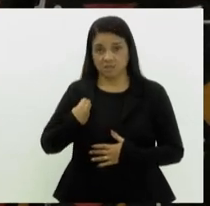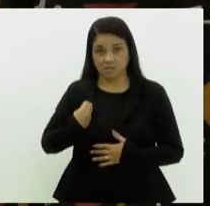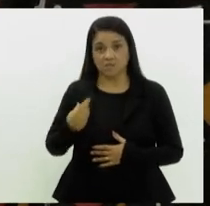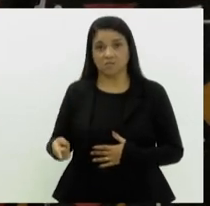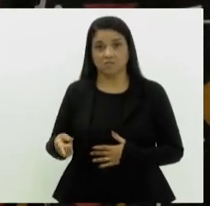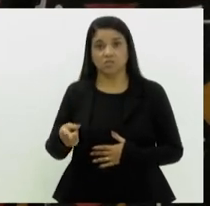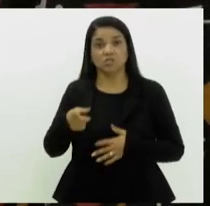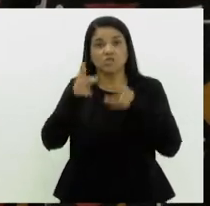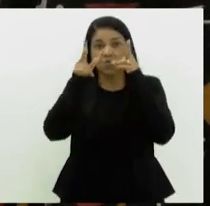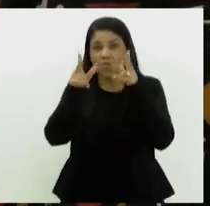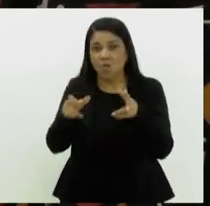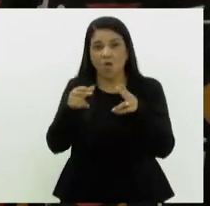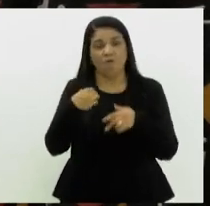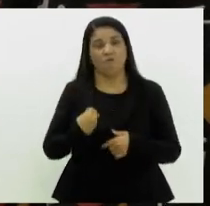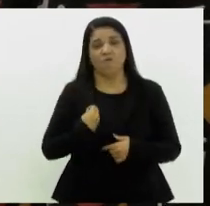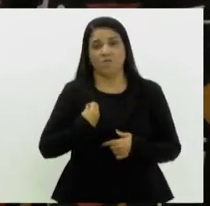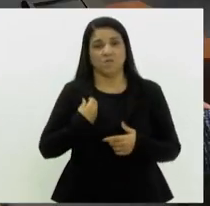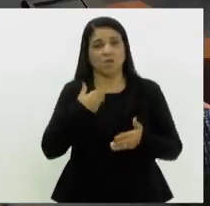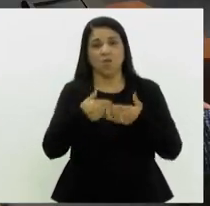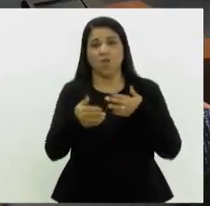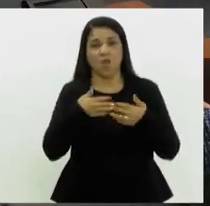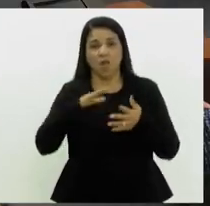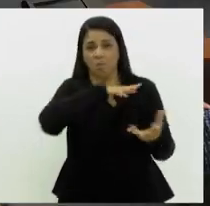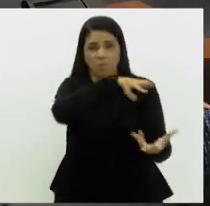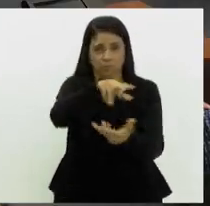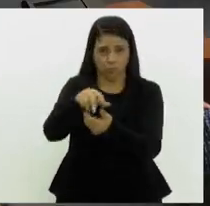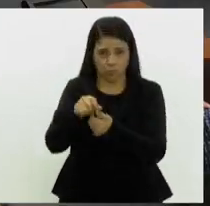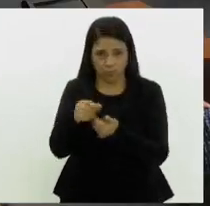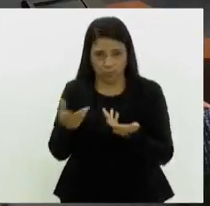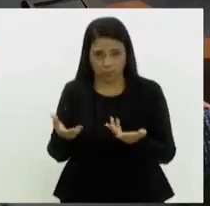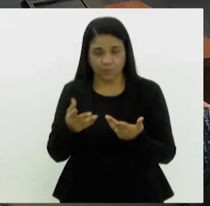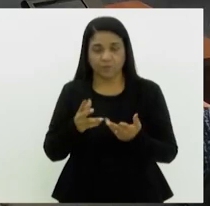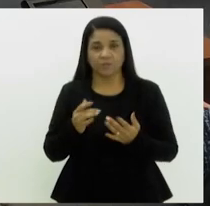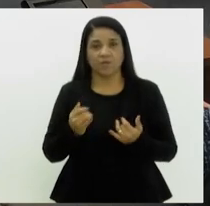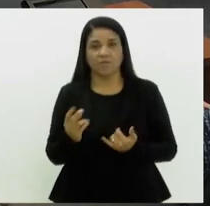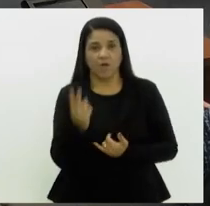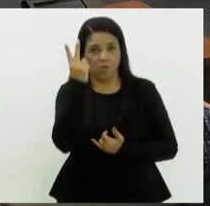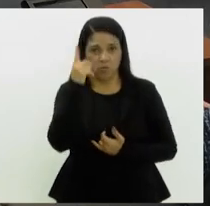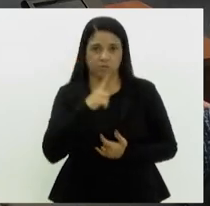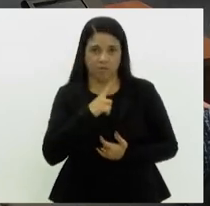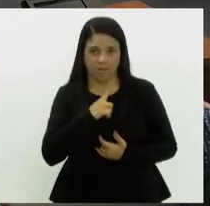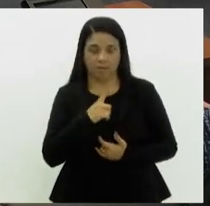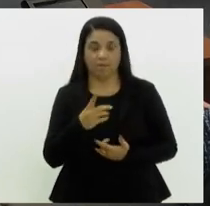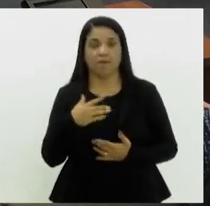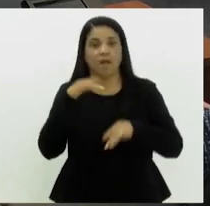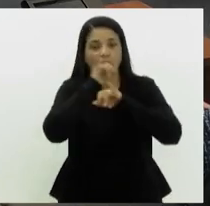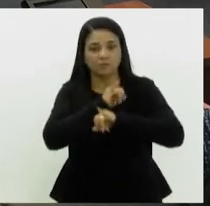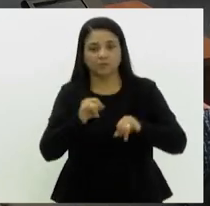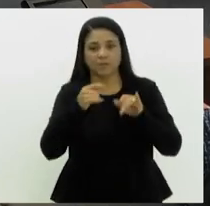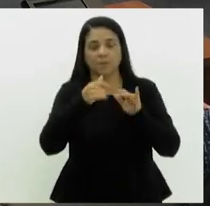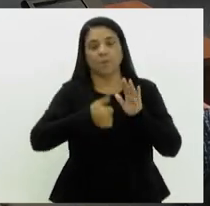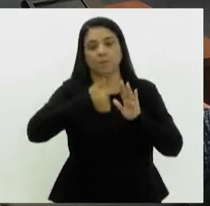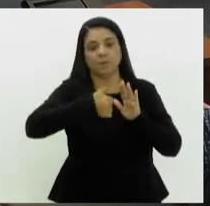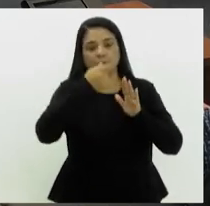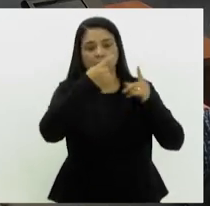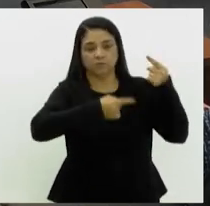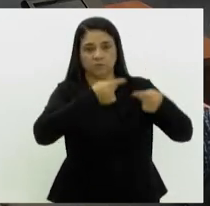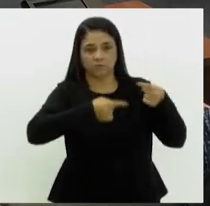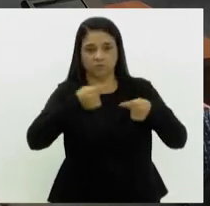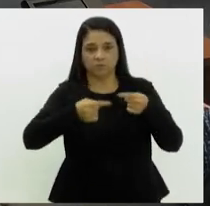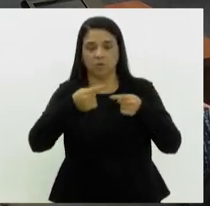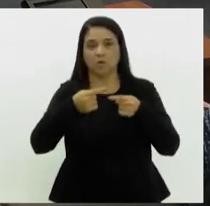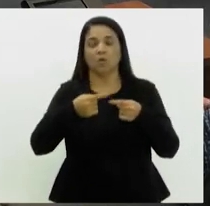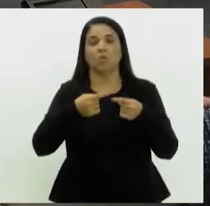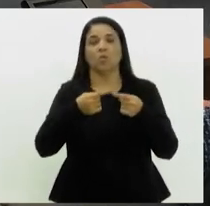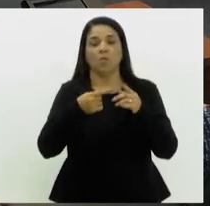vida de qualquer outra pessoa do Ocidente. Obrigado, deputado Yuri. Anuncio, em primeira discussão, segundo dia,